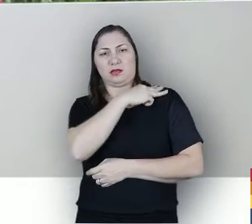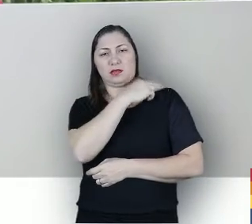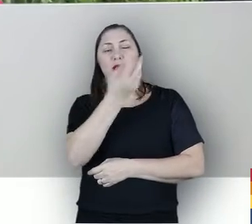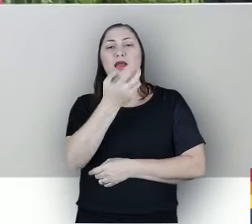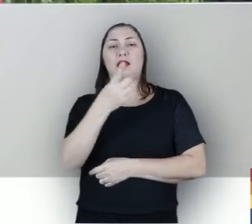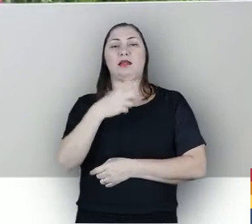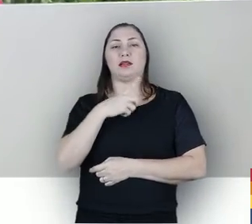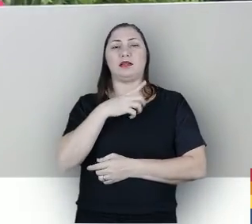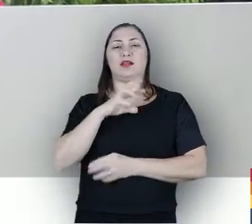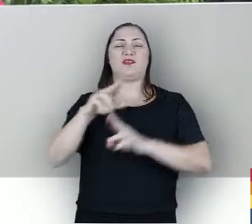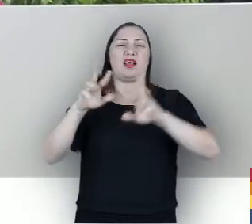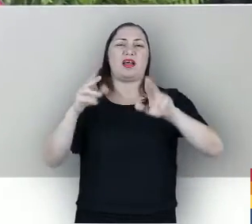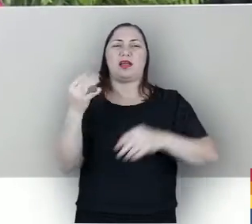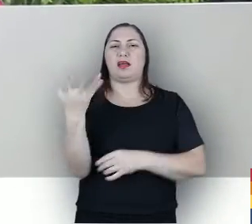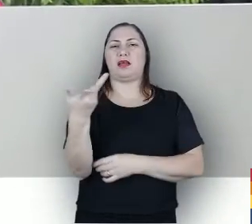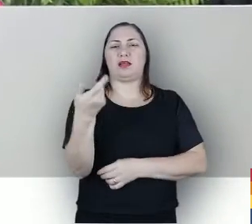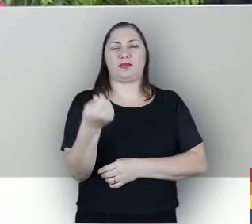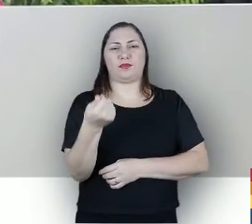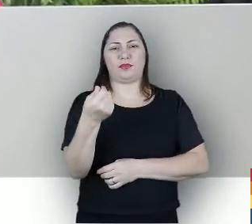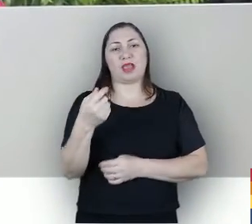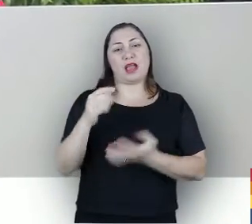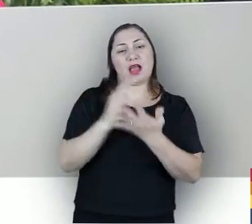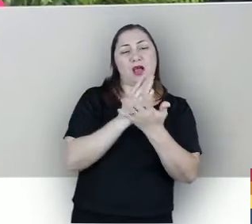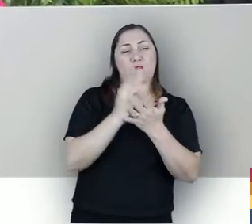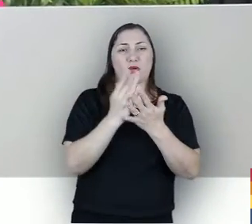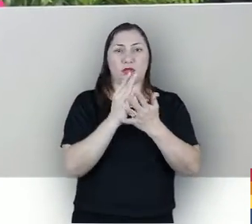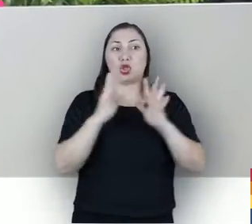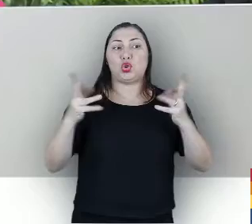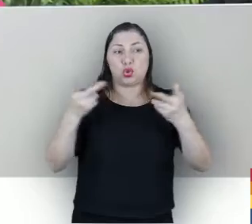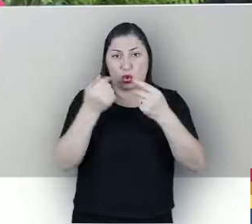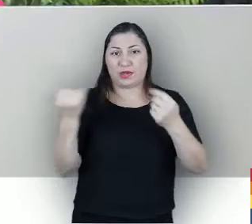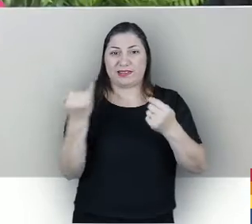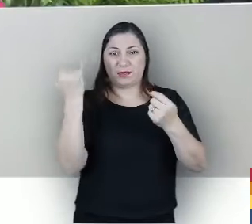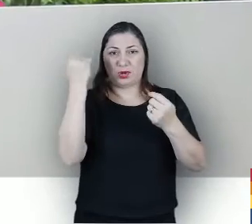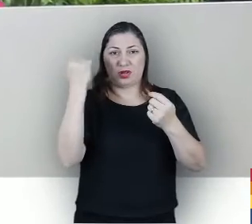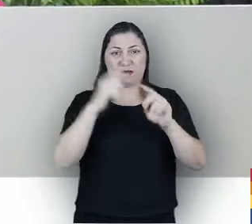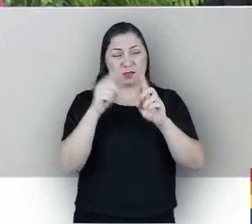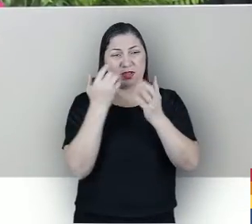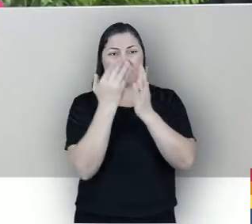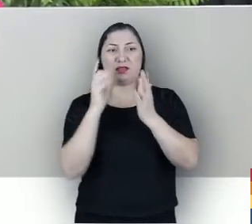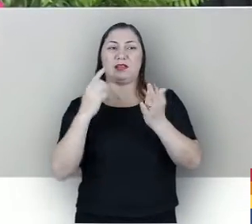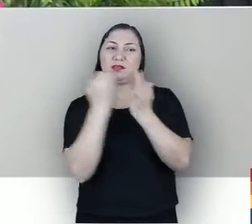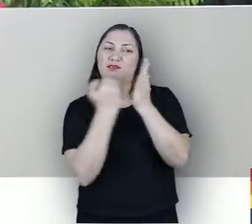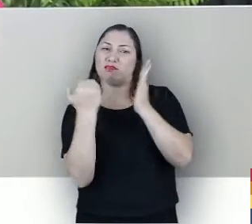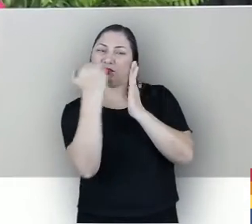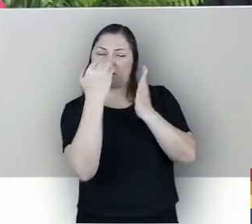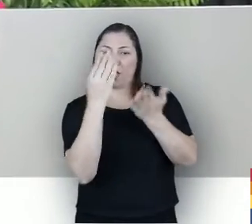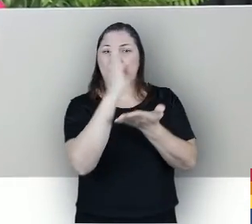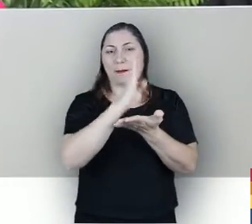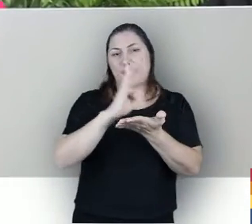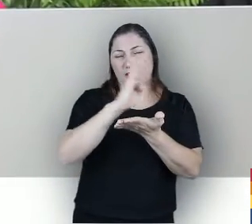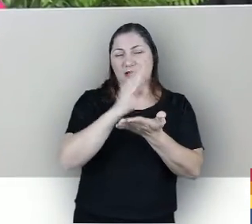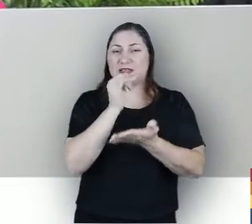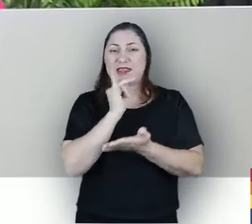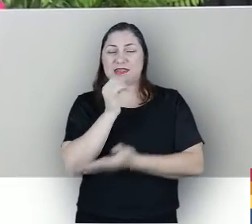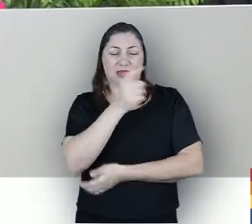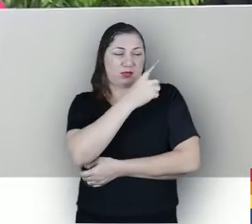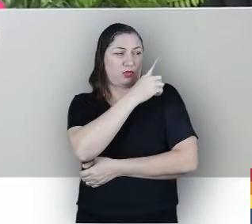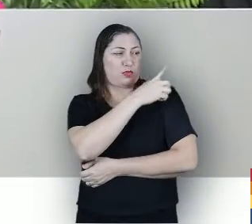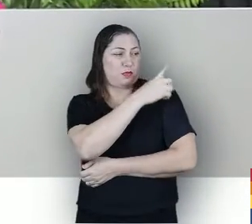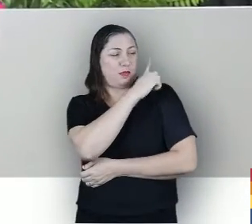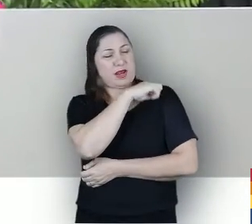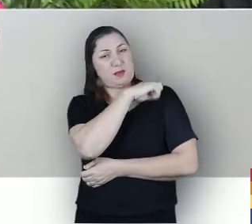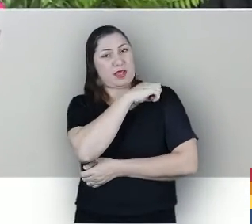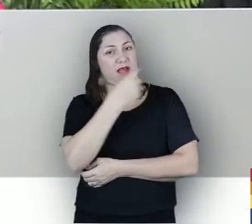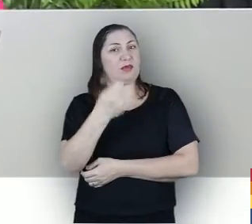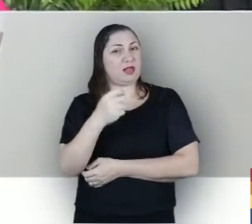vestibular, qualquer outra prova ou encarar o mercado de trabalho. Então a gente precisa ter essa preocupação, porque a gente sabe que a BNCC do ensino médio, a gente tem